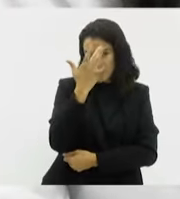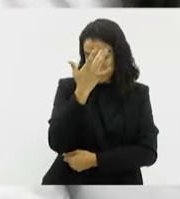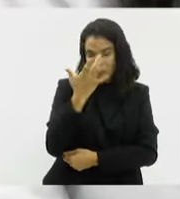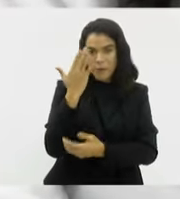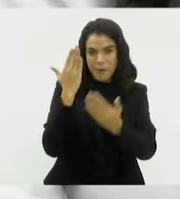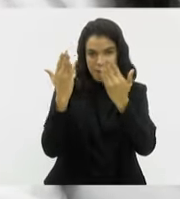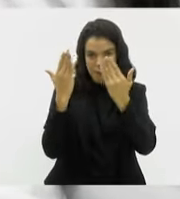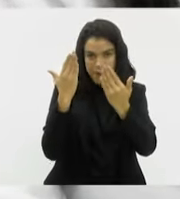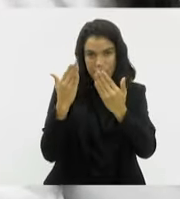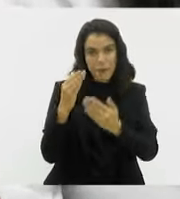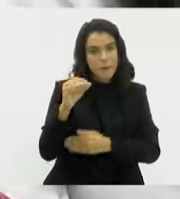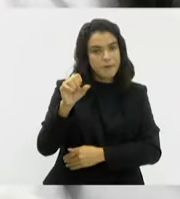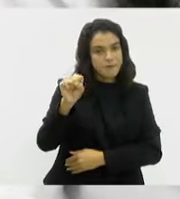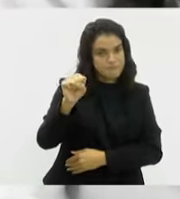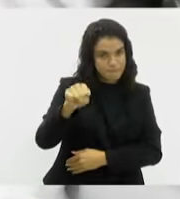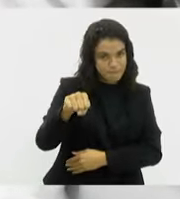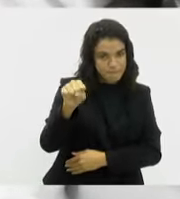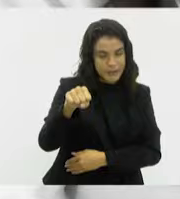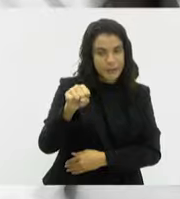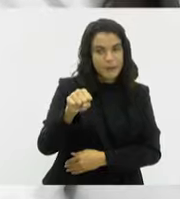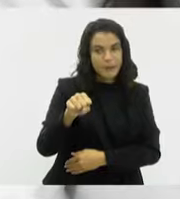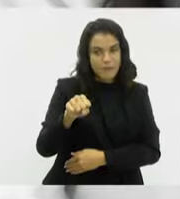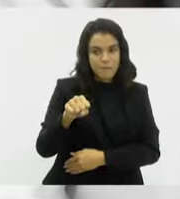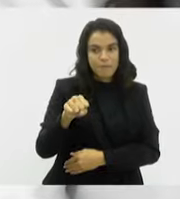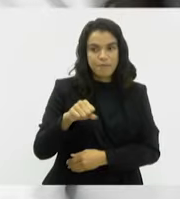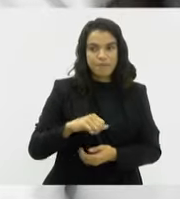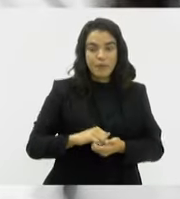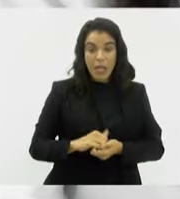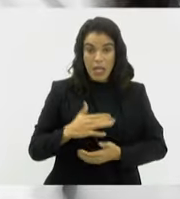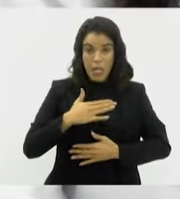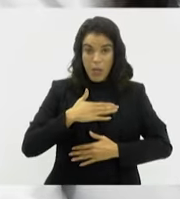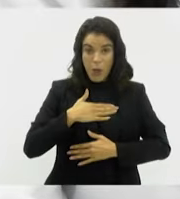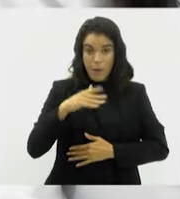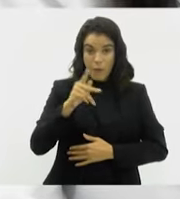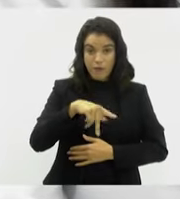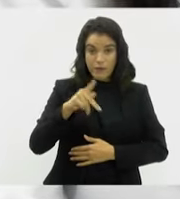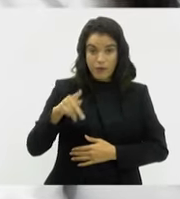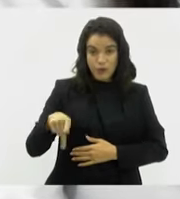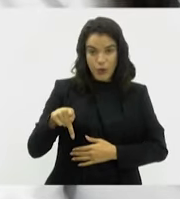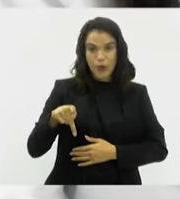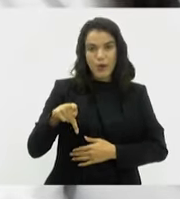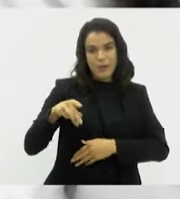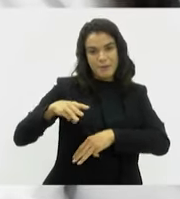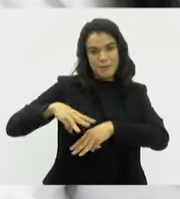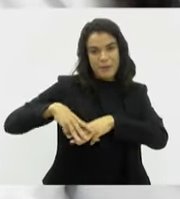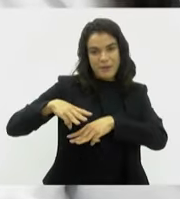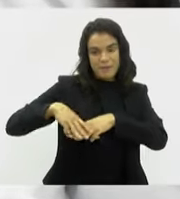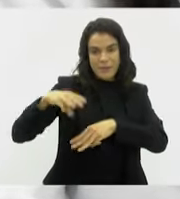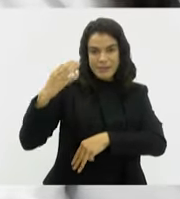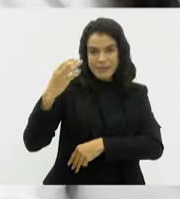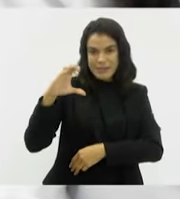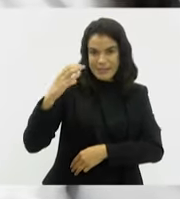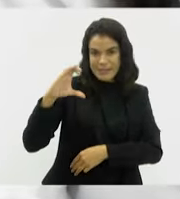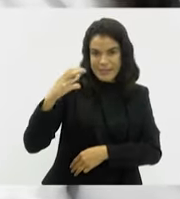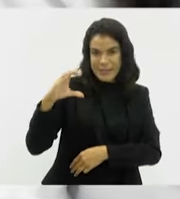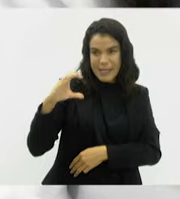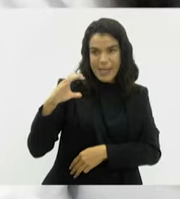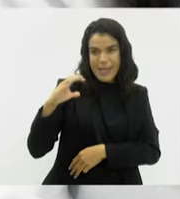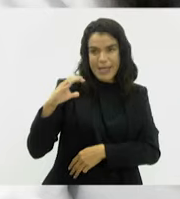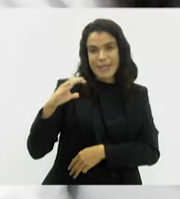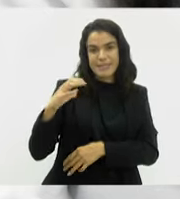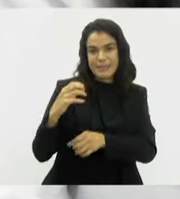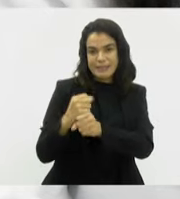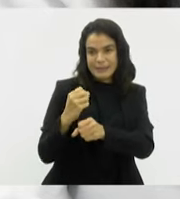ponto que eu acho que está como interpretação. E, como professora de ciência exata que sou, né, eu explicaria